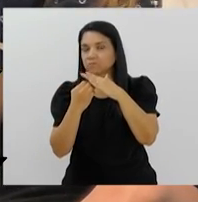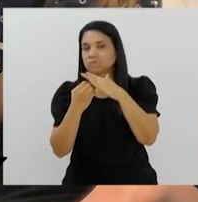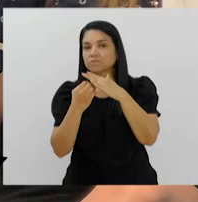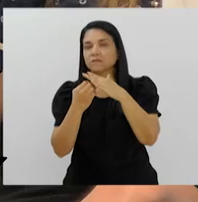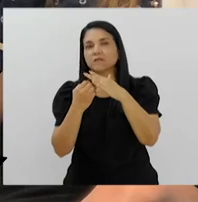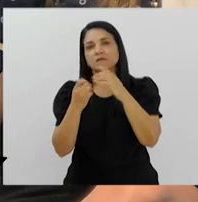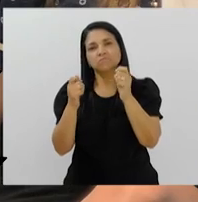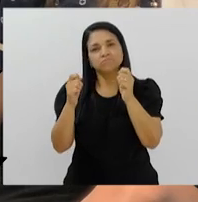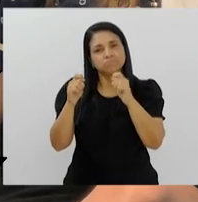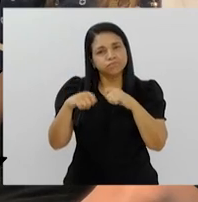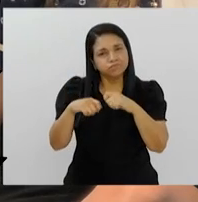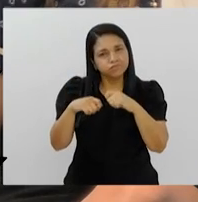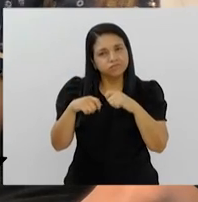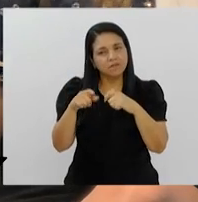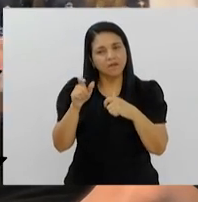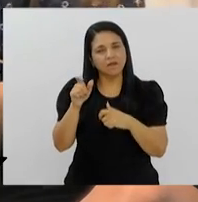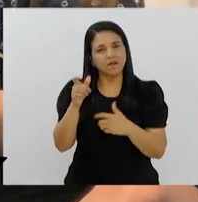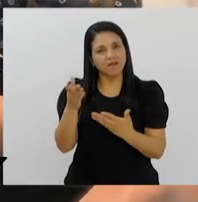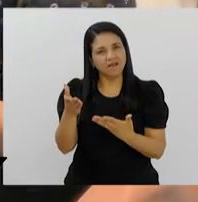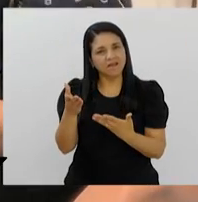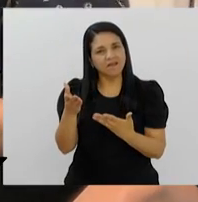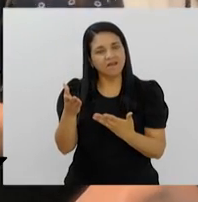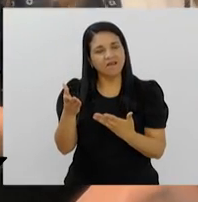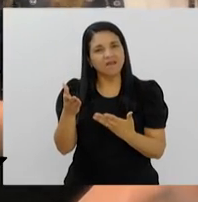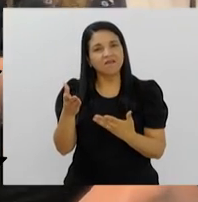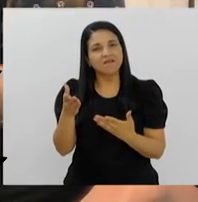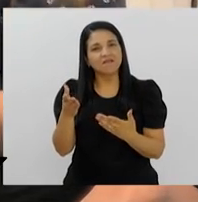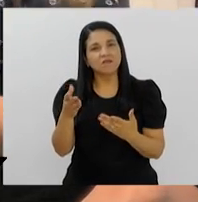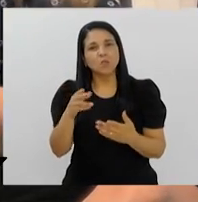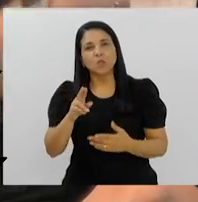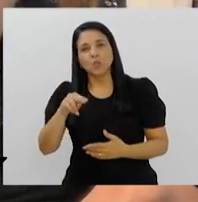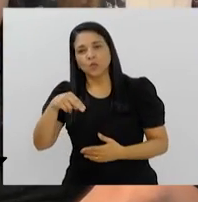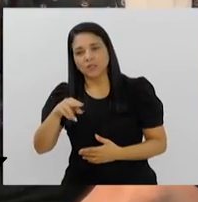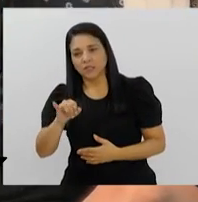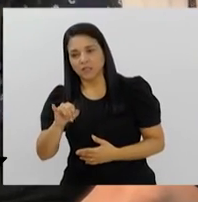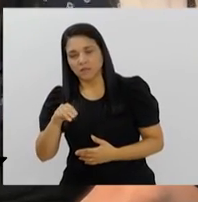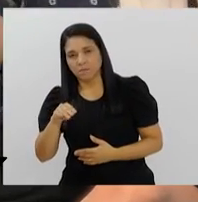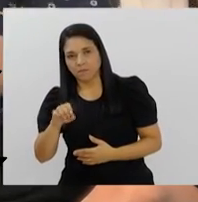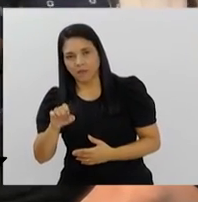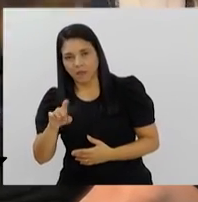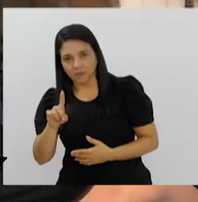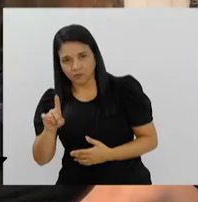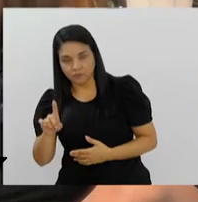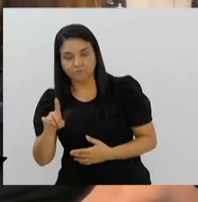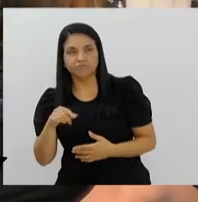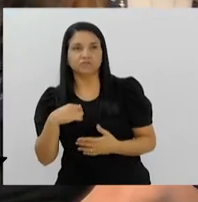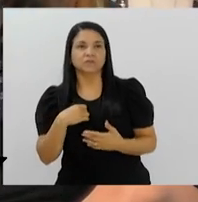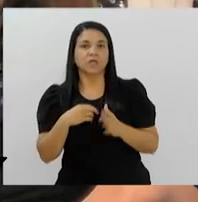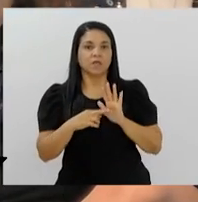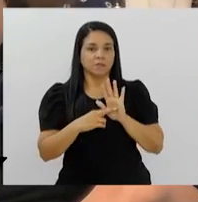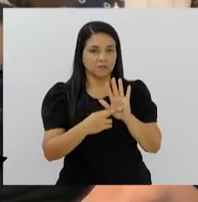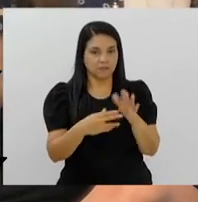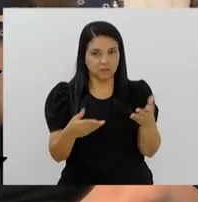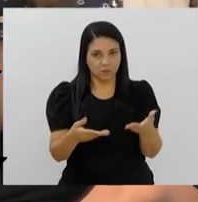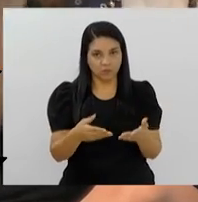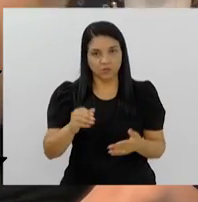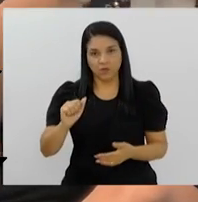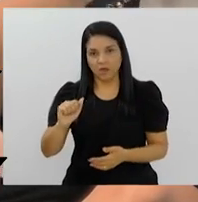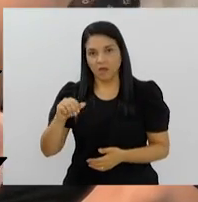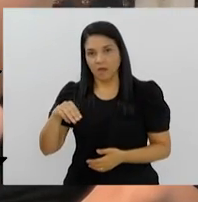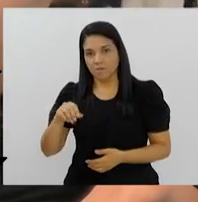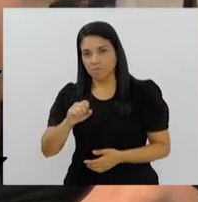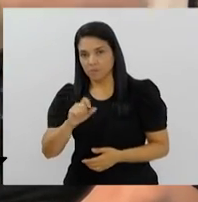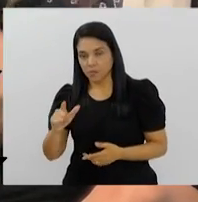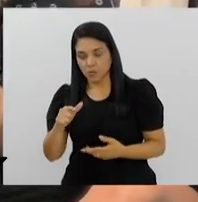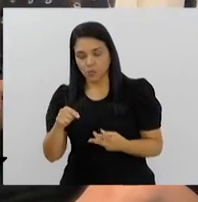uma empresa como essa desse tamanho seja a Unimed que tá aqui hoje representada também e essa 1 as